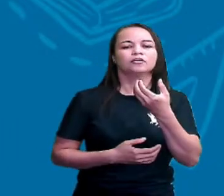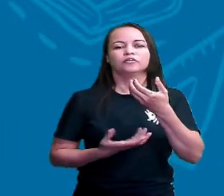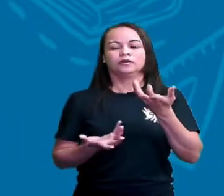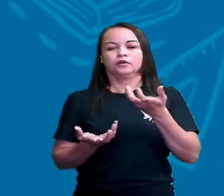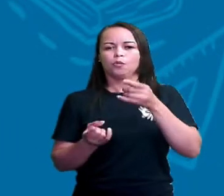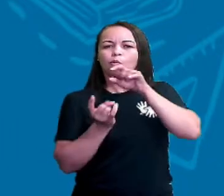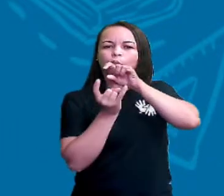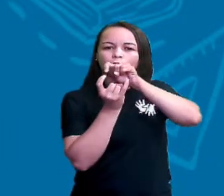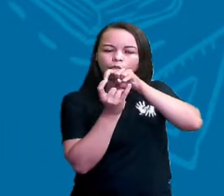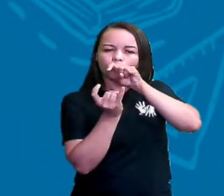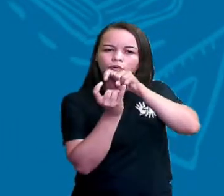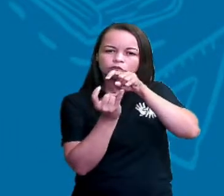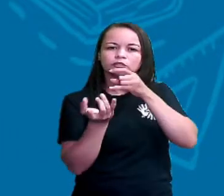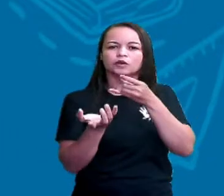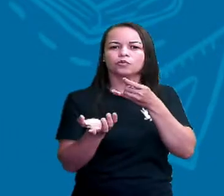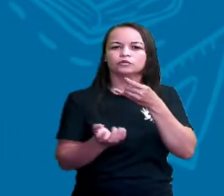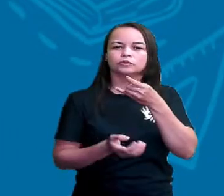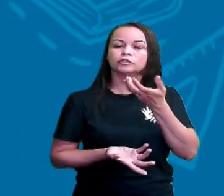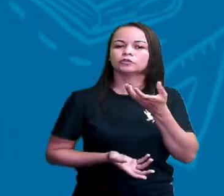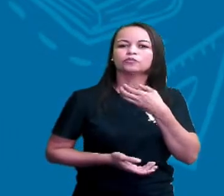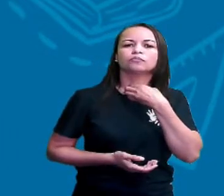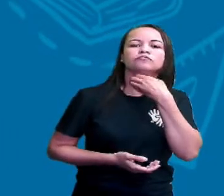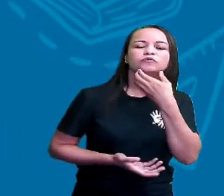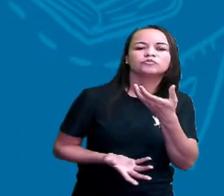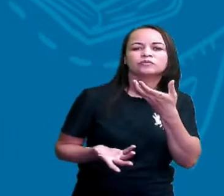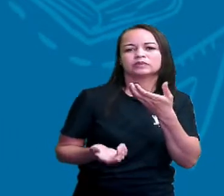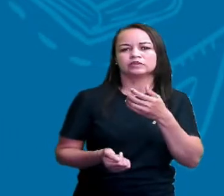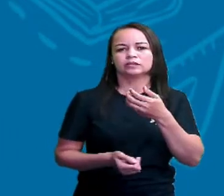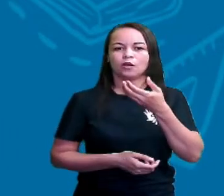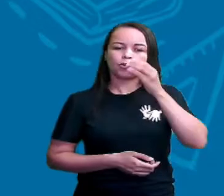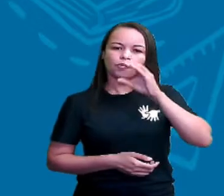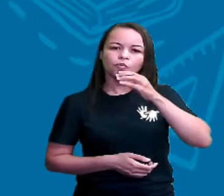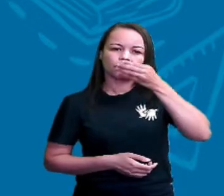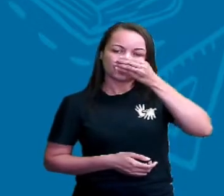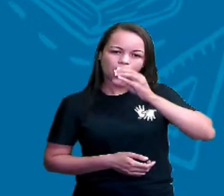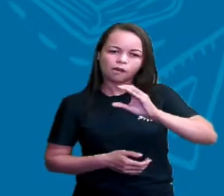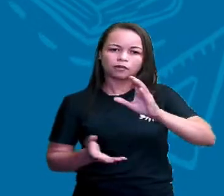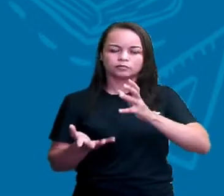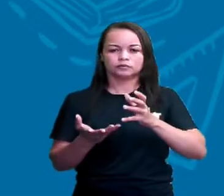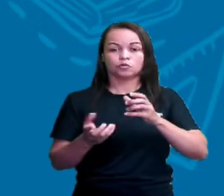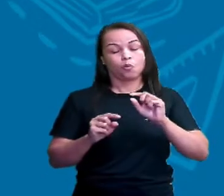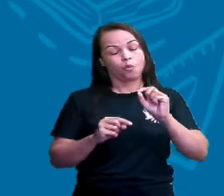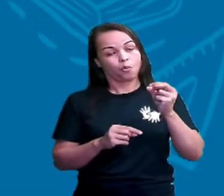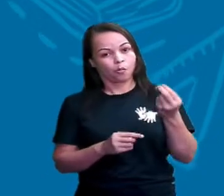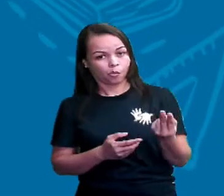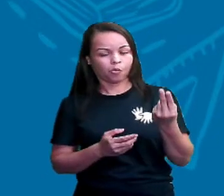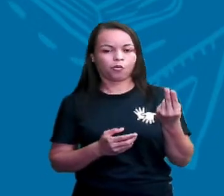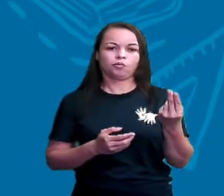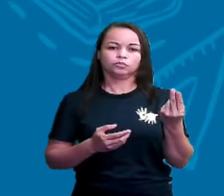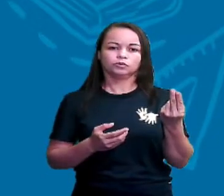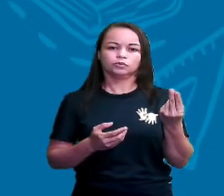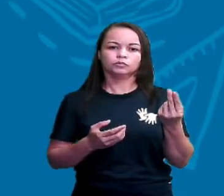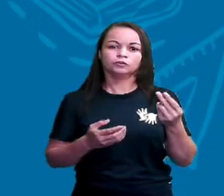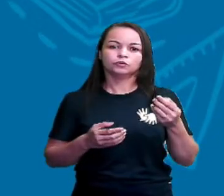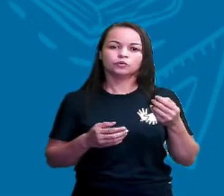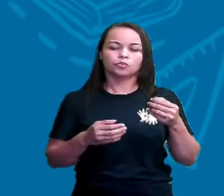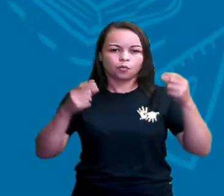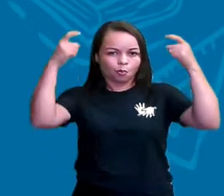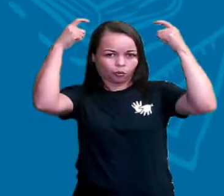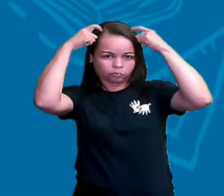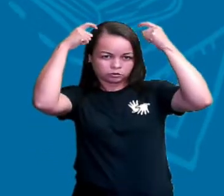rinoceronte ou um urso, não é isso? Ou seja, cada animal vai possuir